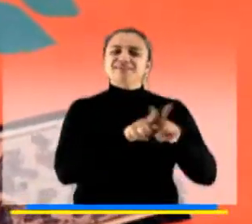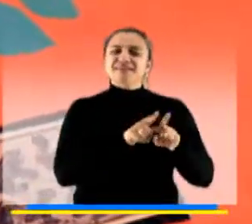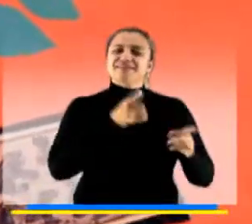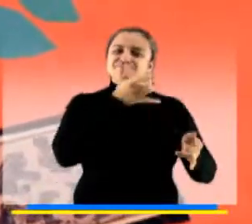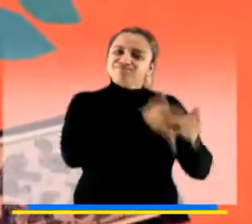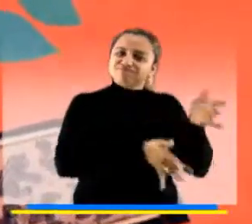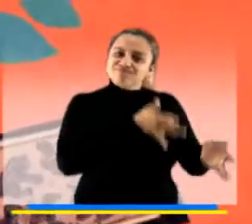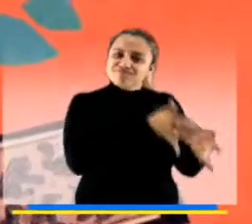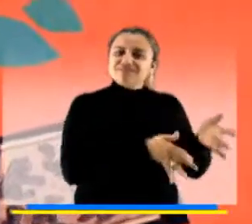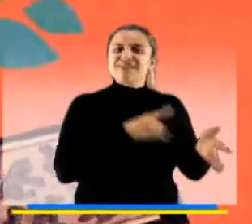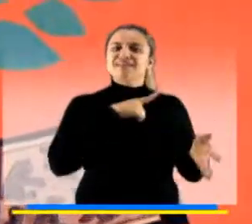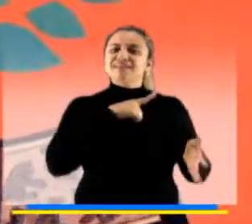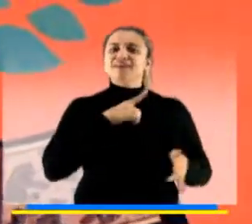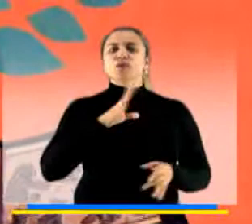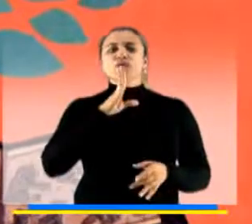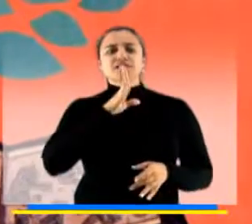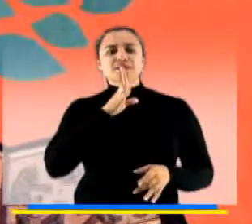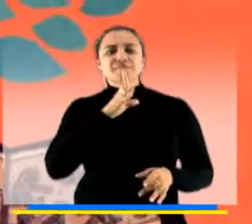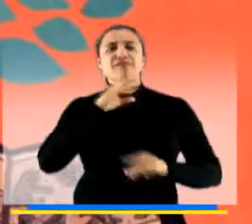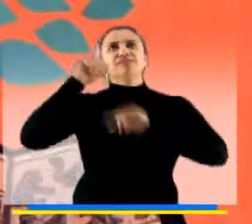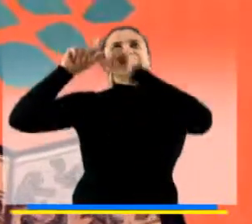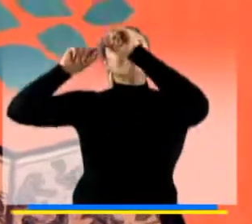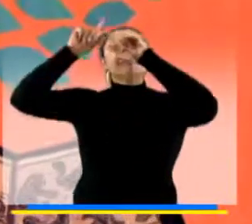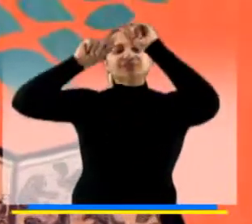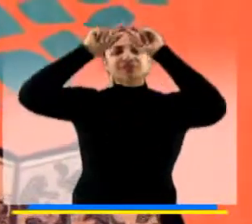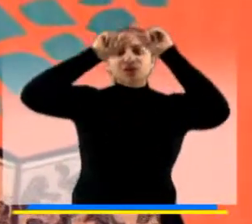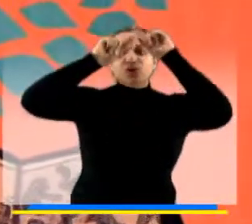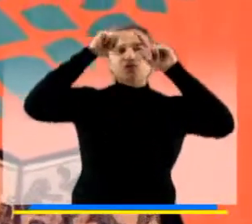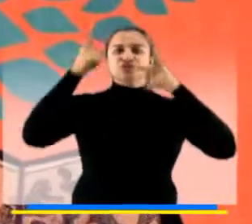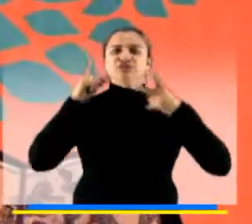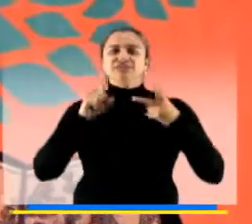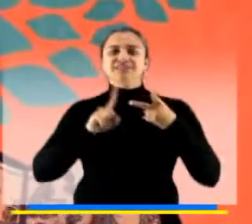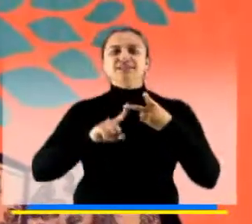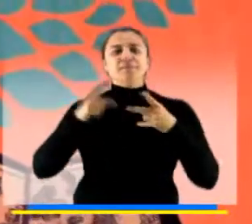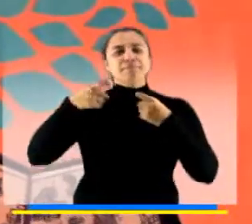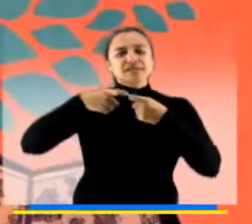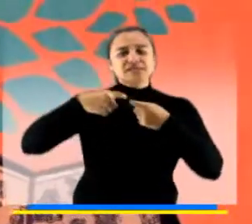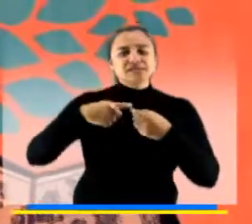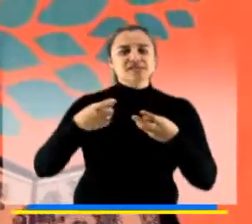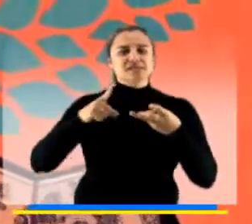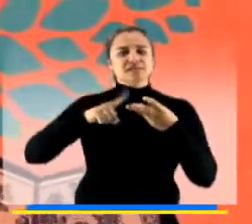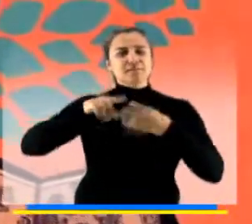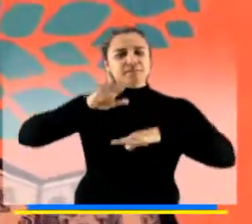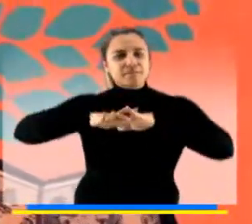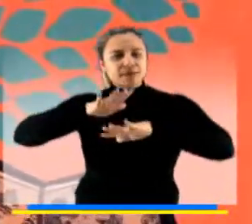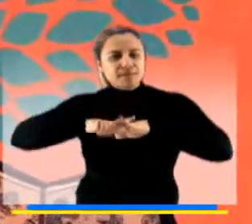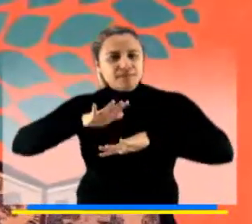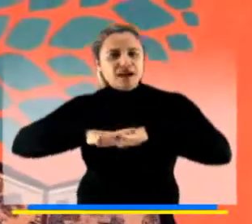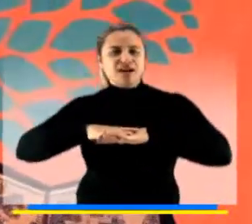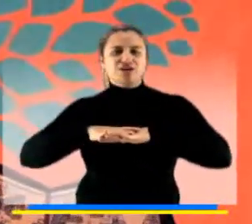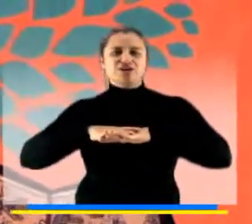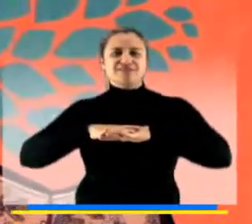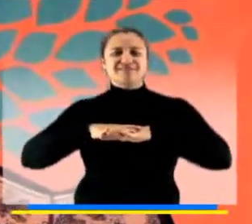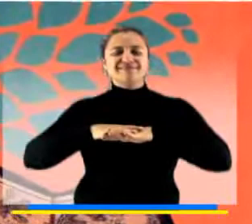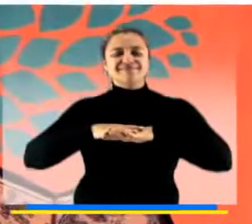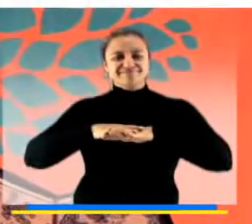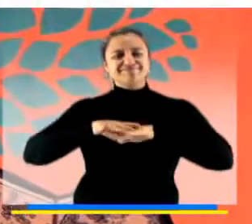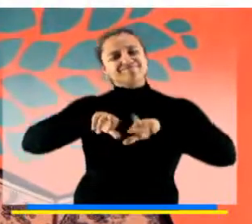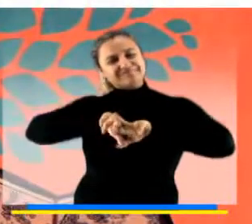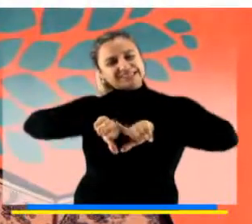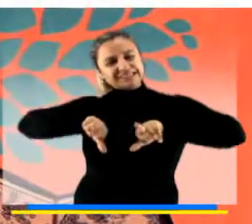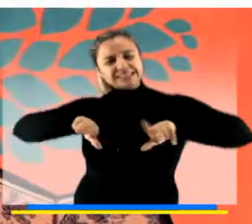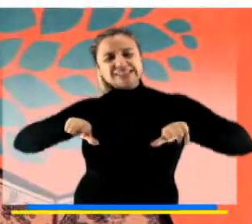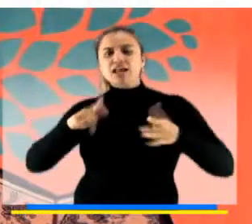guardavam seus conhecimentos de astronomia, astrologia, medicina, matemática, além de